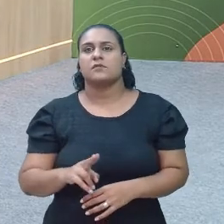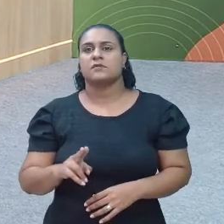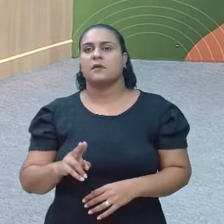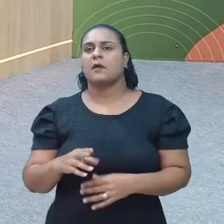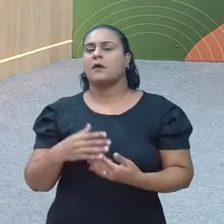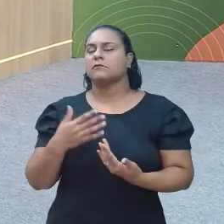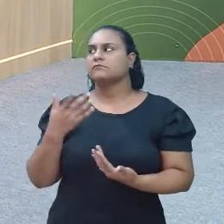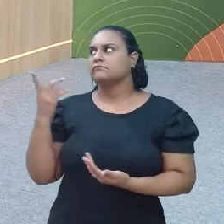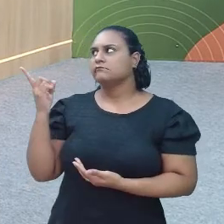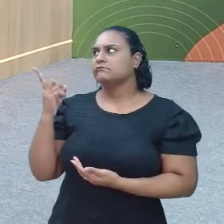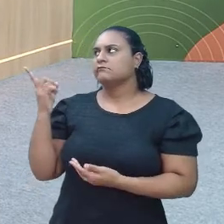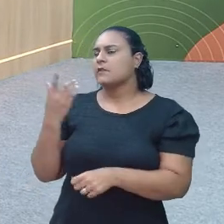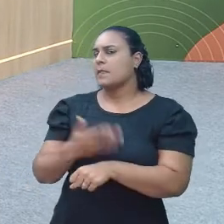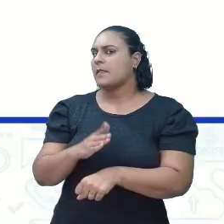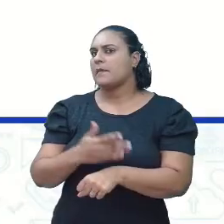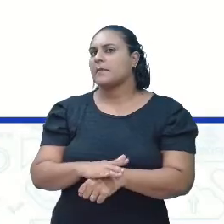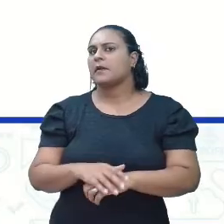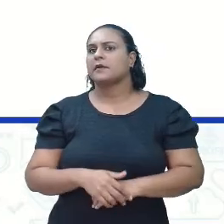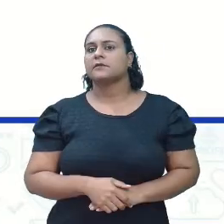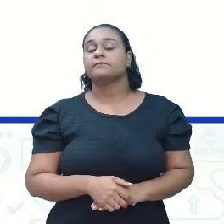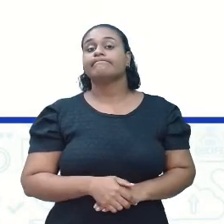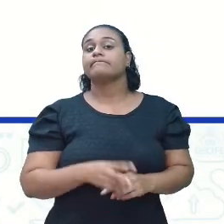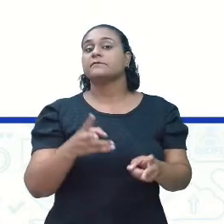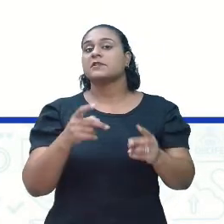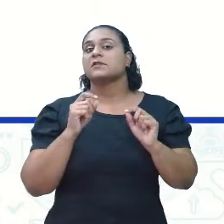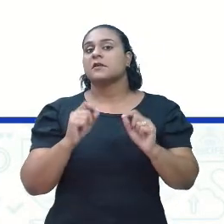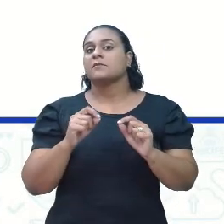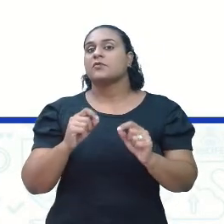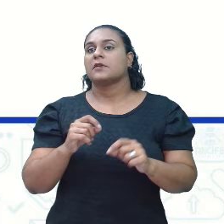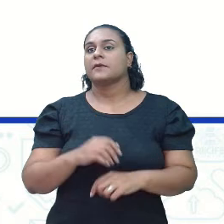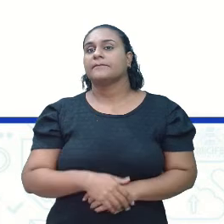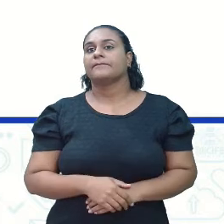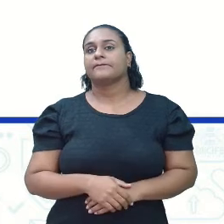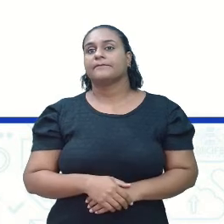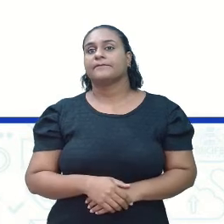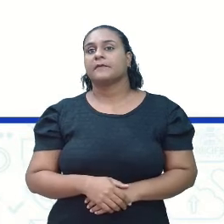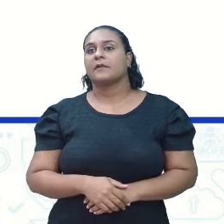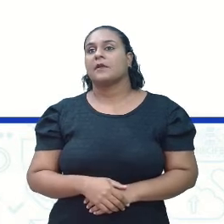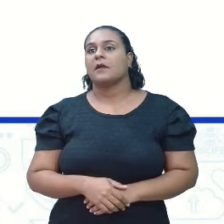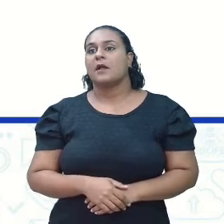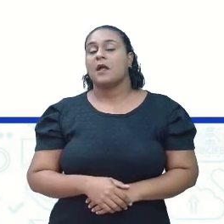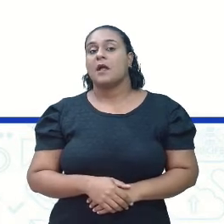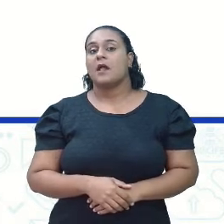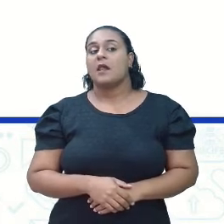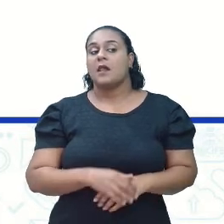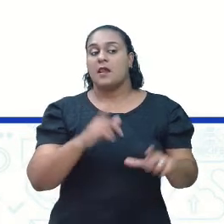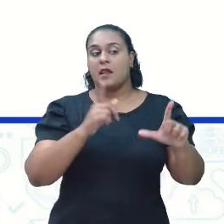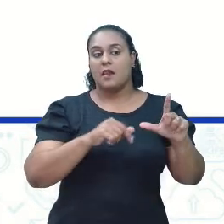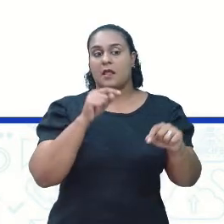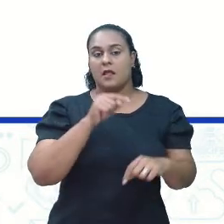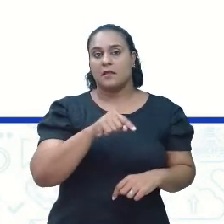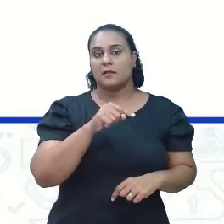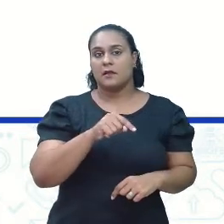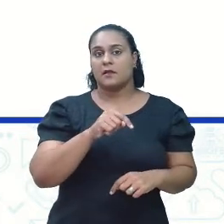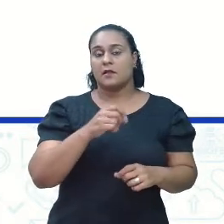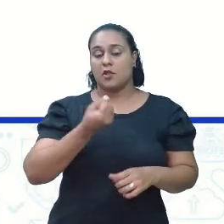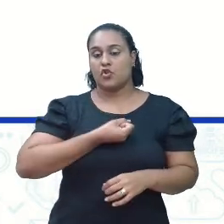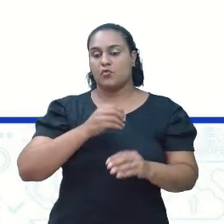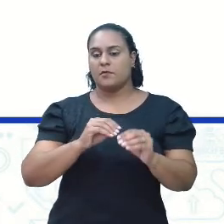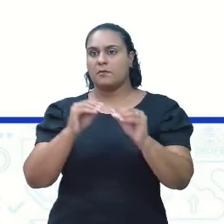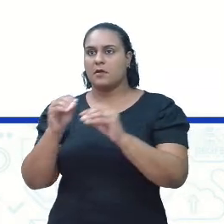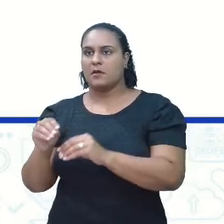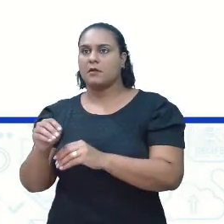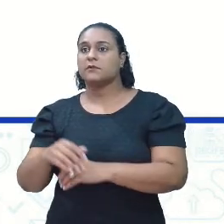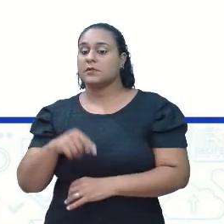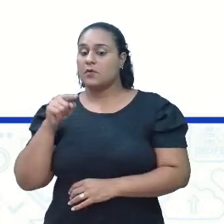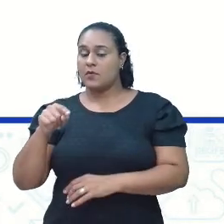veja como é que vai ficar na prática aí. Perceba que a primeira coisa é letra para um lado, número para o outro. Então, esse C do lado de cá vai passar para o lado